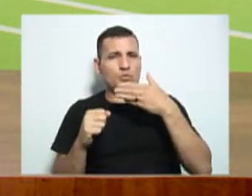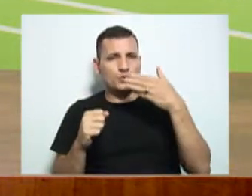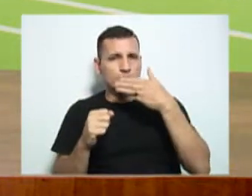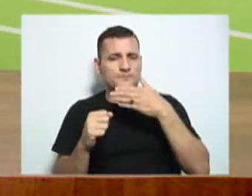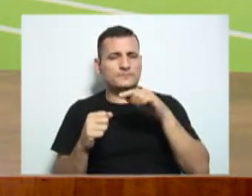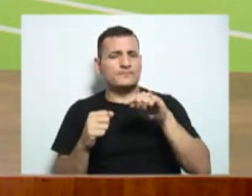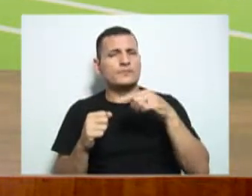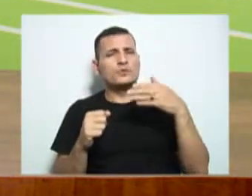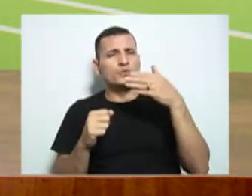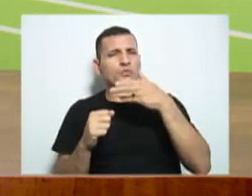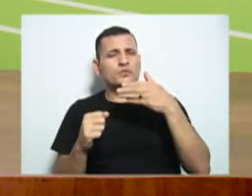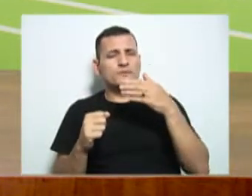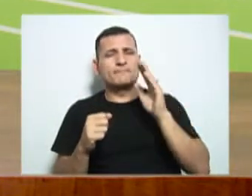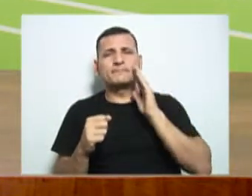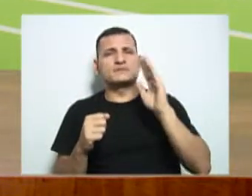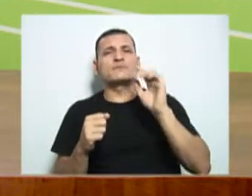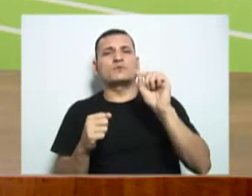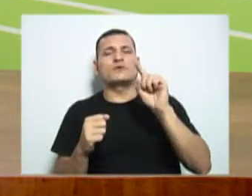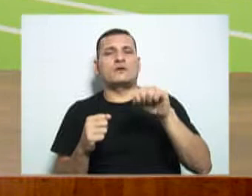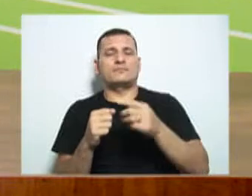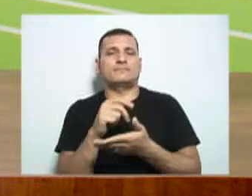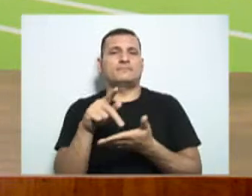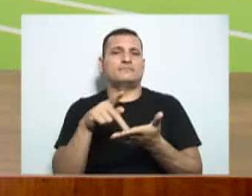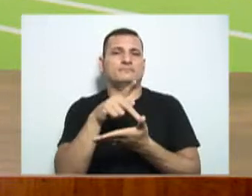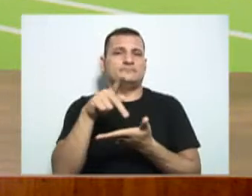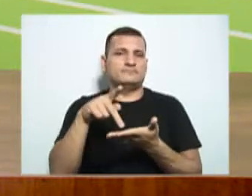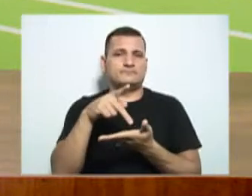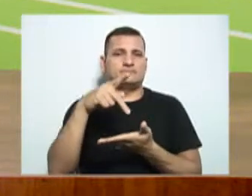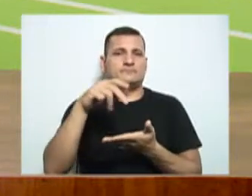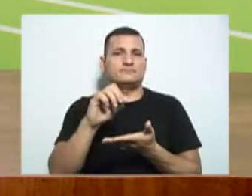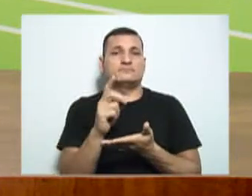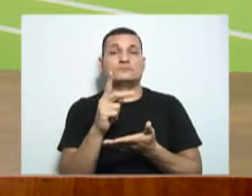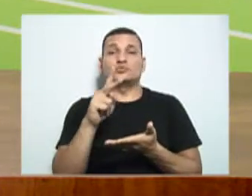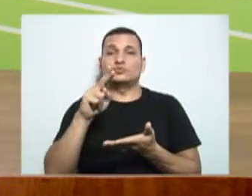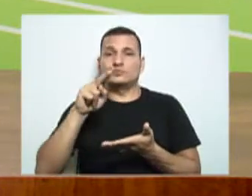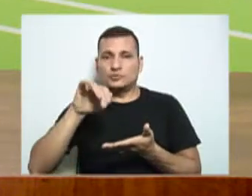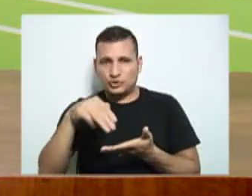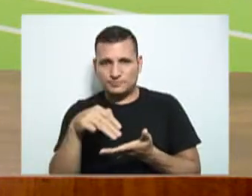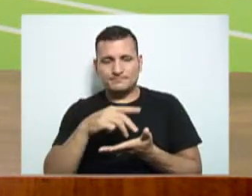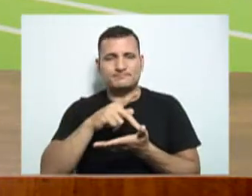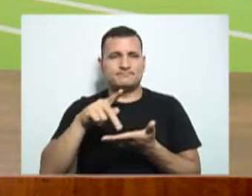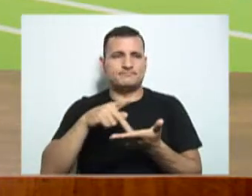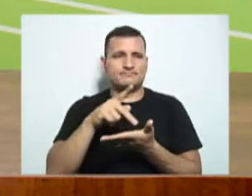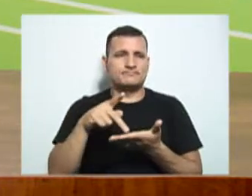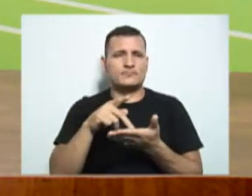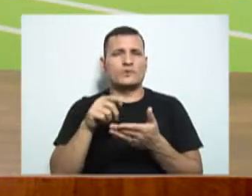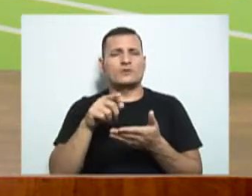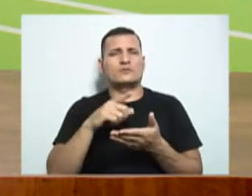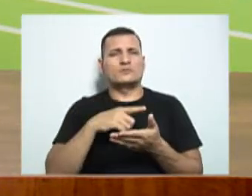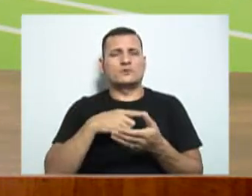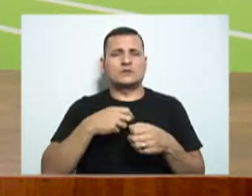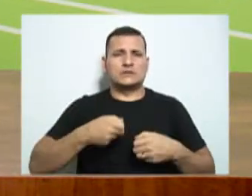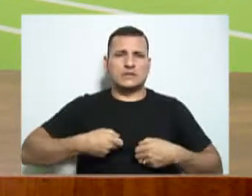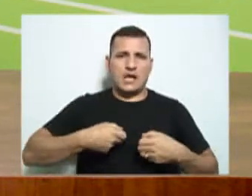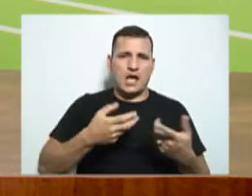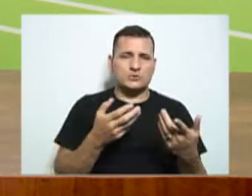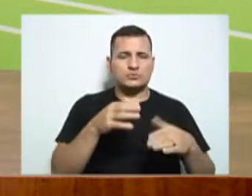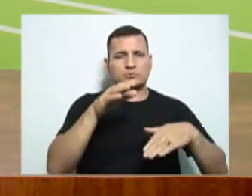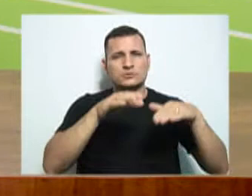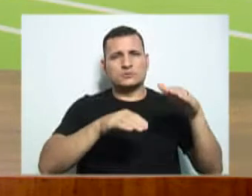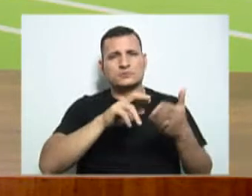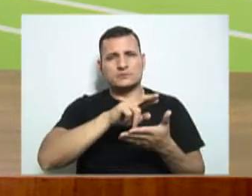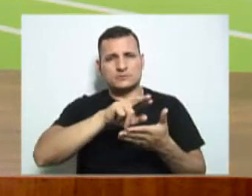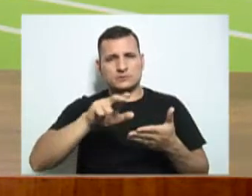principal produto é o pudim de leite condensado. Bom, aí eu tenho custos variáveis. Quais seriam os